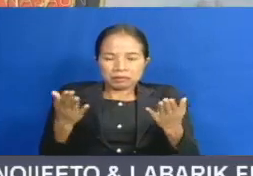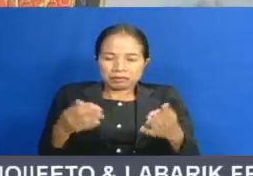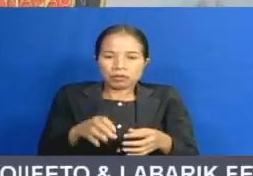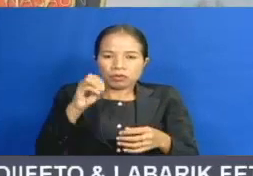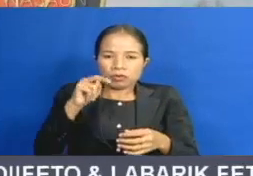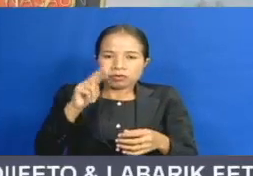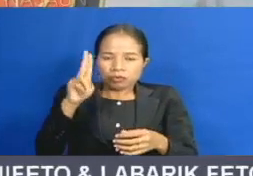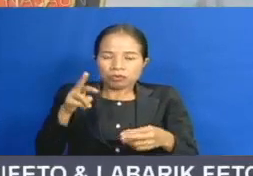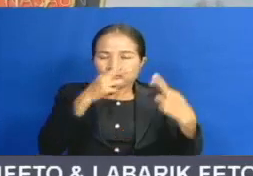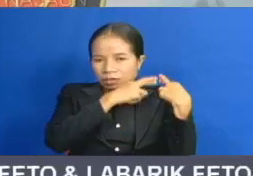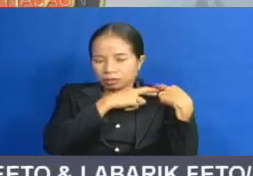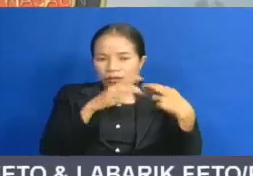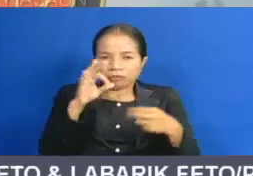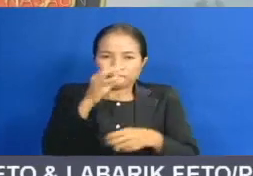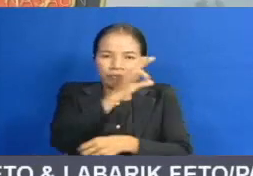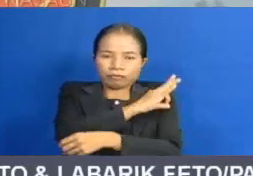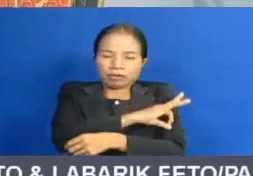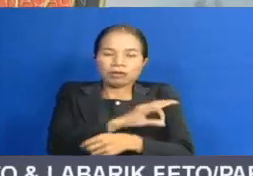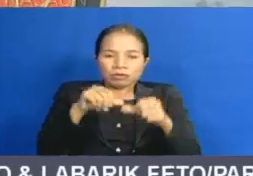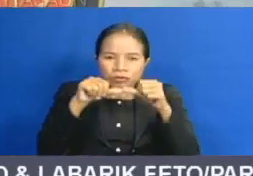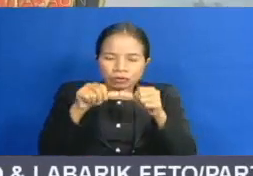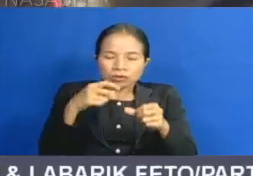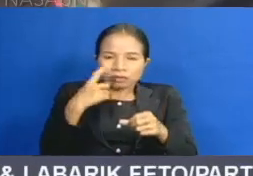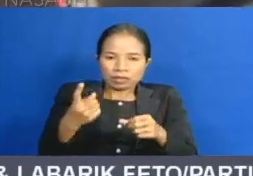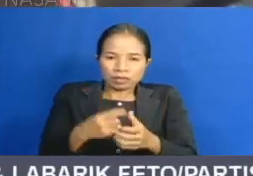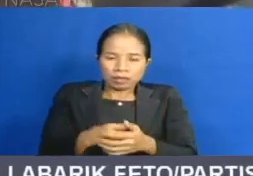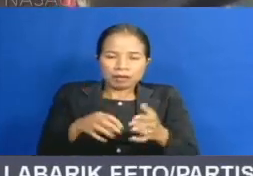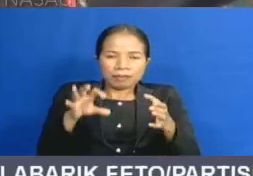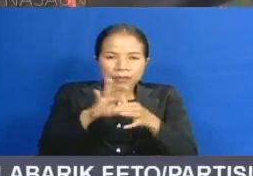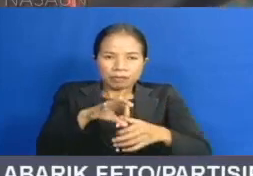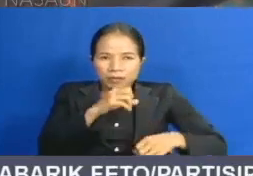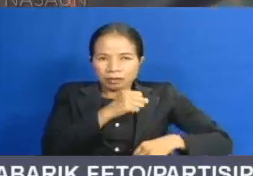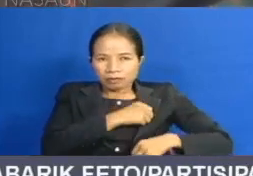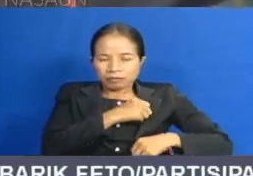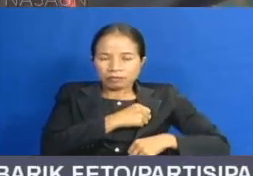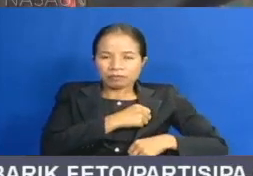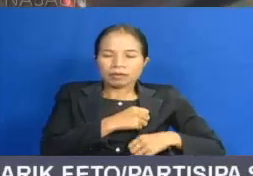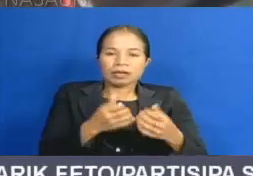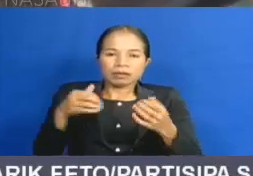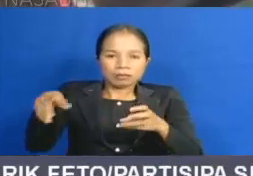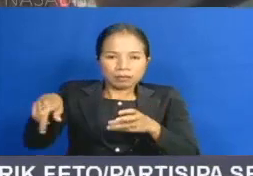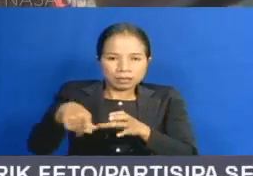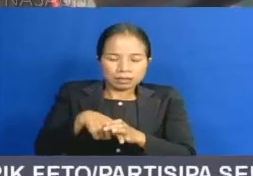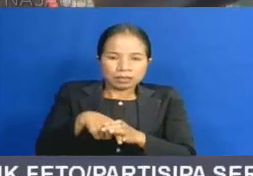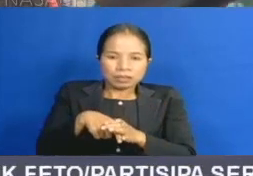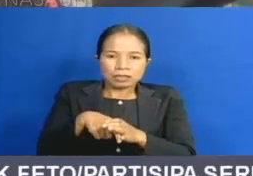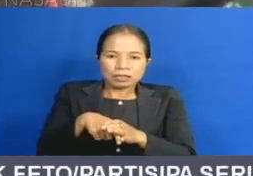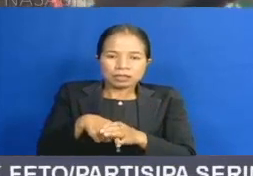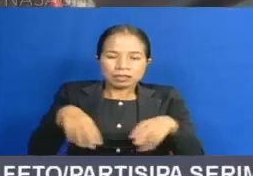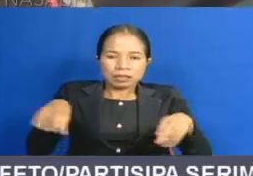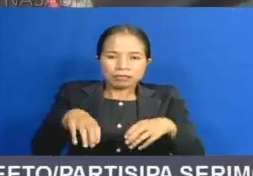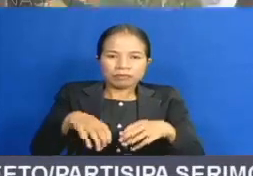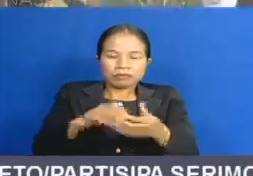responsabilize me ukaro me. Falu ratelaek reforsa. Katak, membro FF de Teli ne be atu participa iha misau